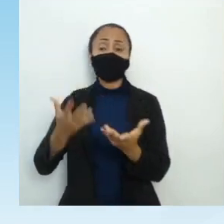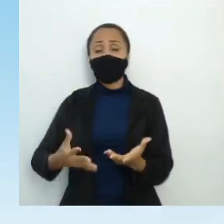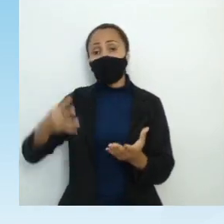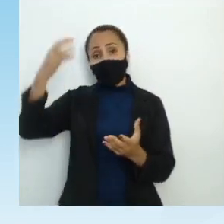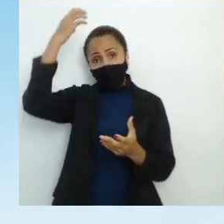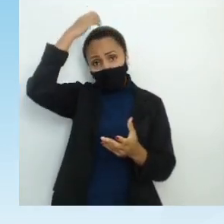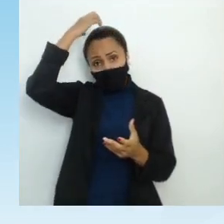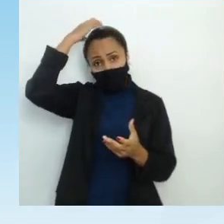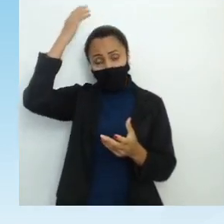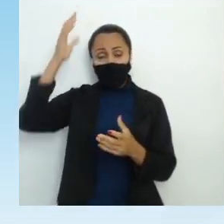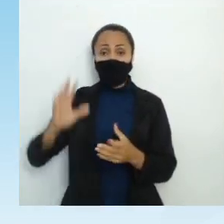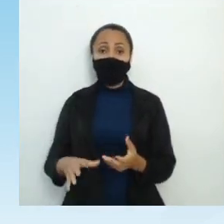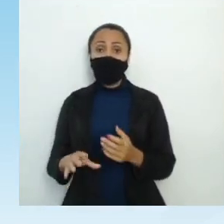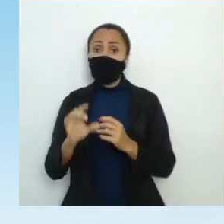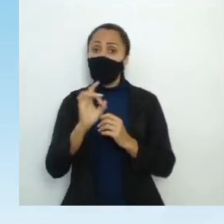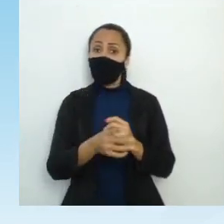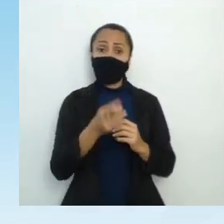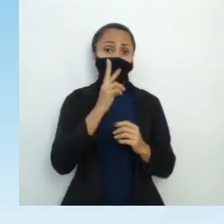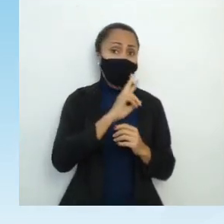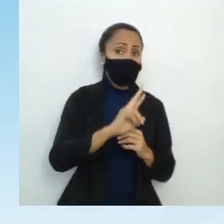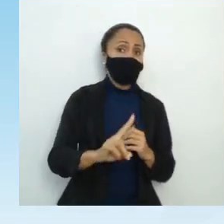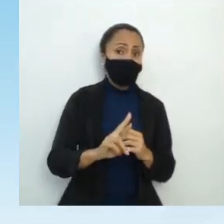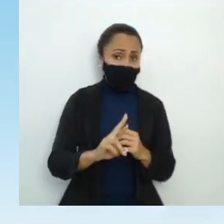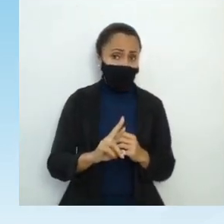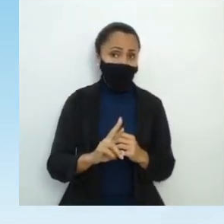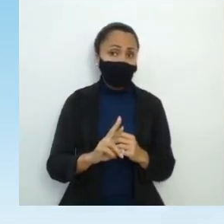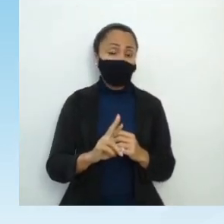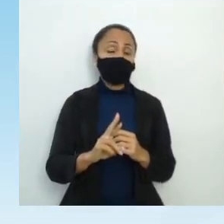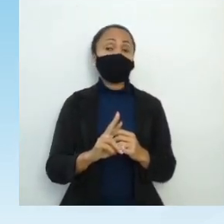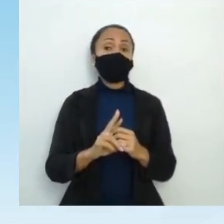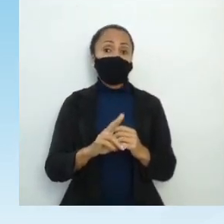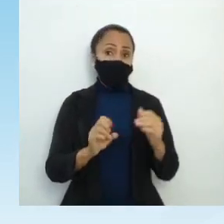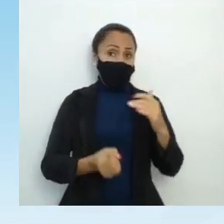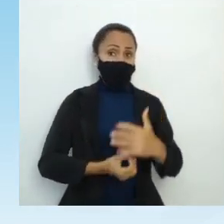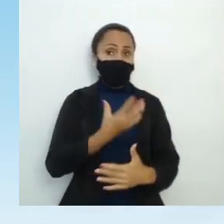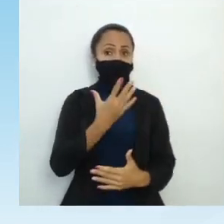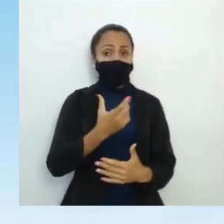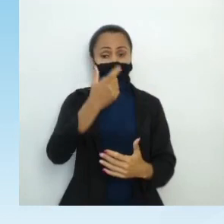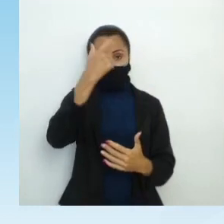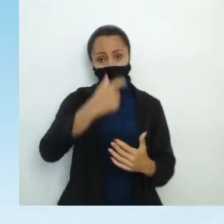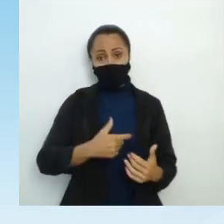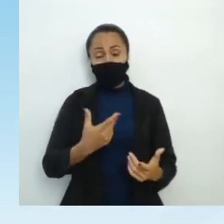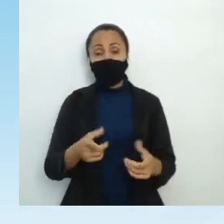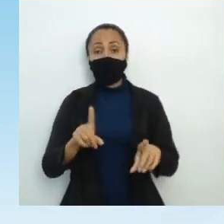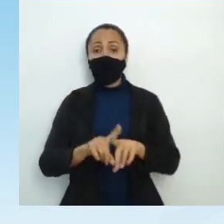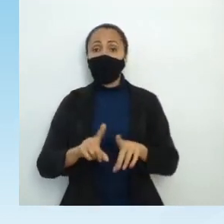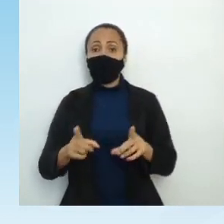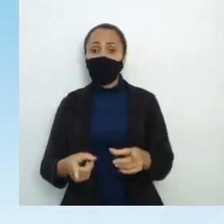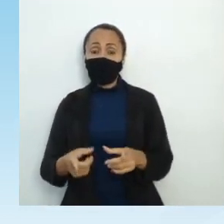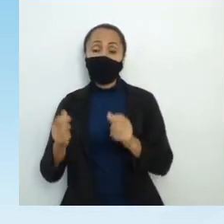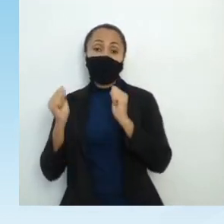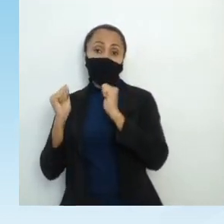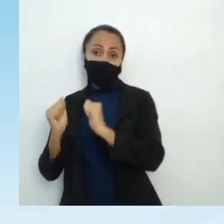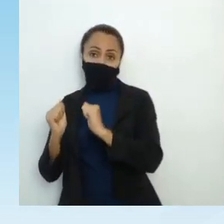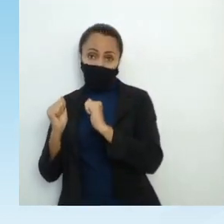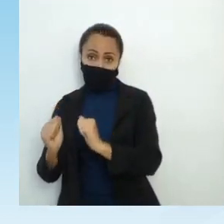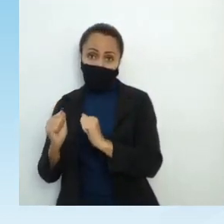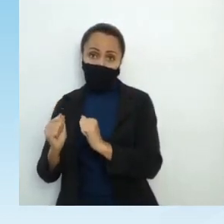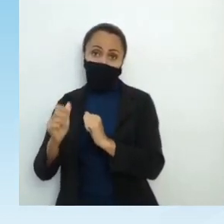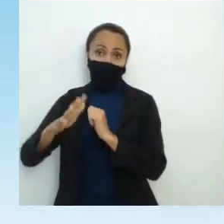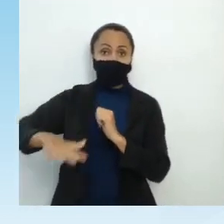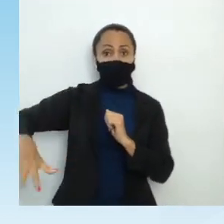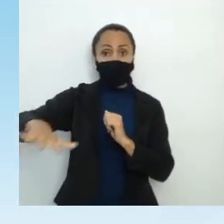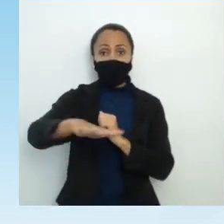mãos não só a questão religiosa, através da religião criada por ele, o Henrique VIII, como também as posses, que eram as posses da